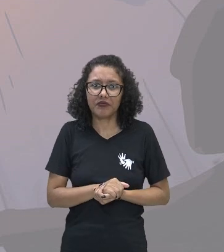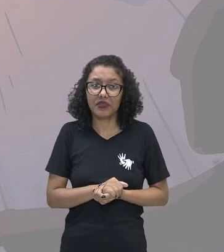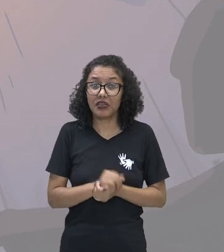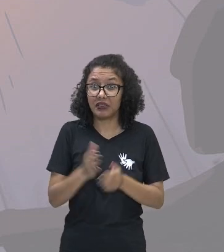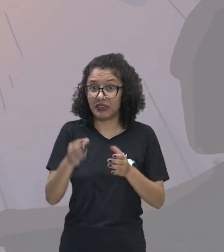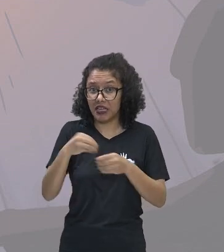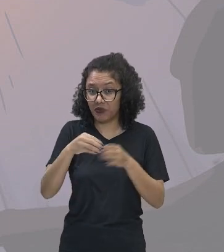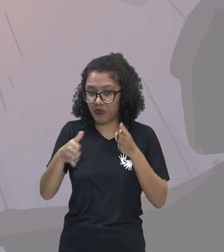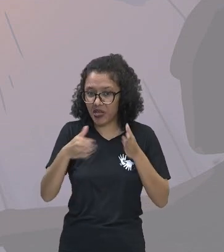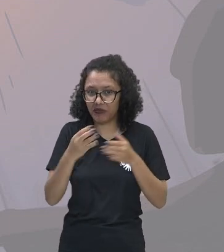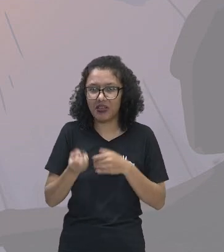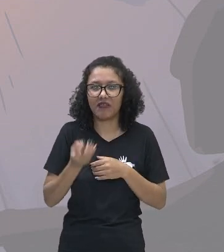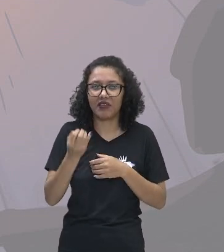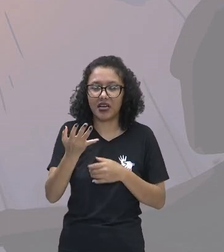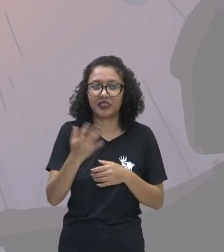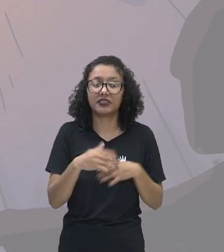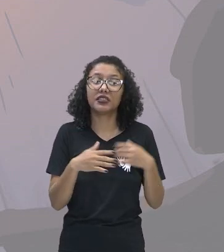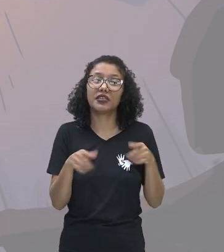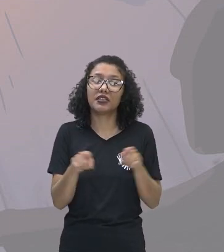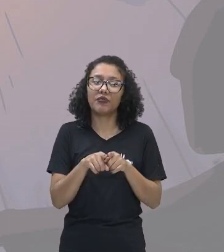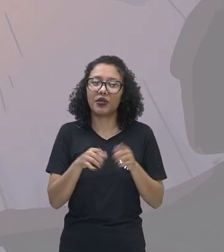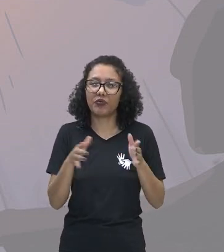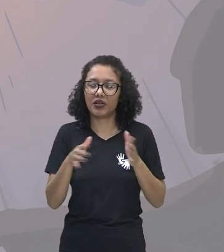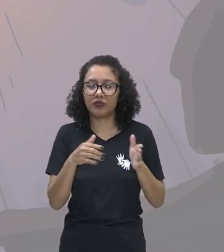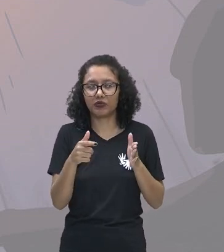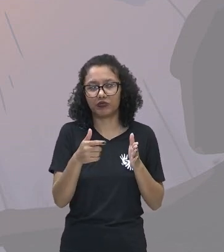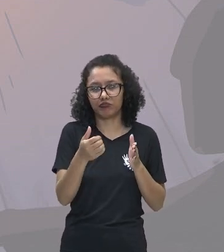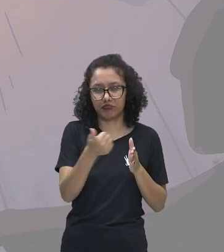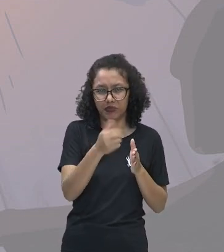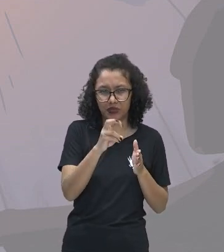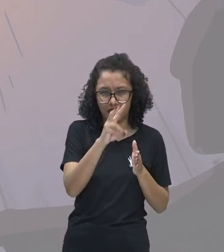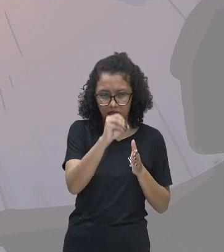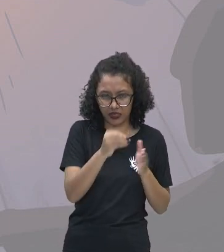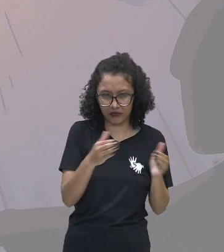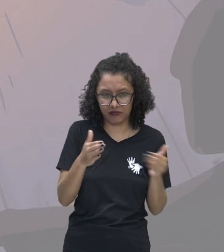que entre 1500 e 1888,